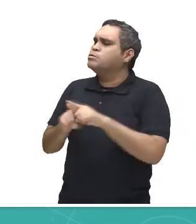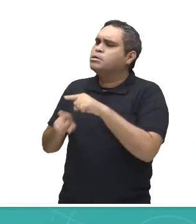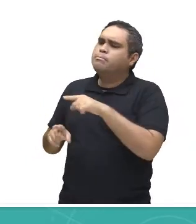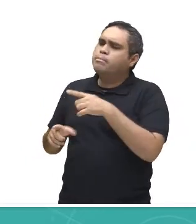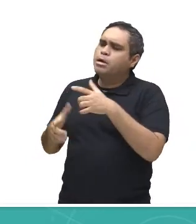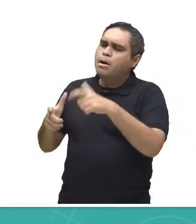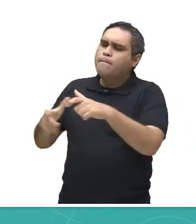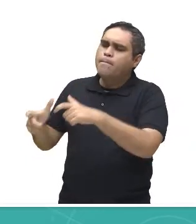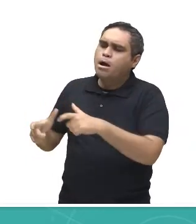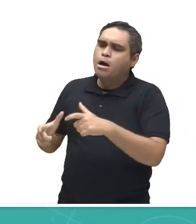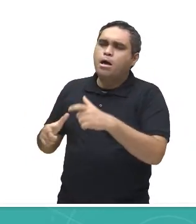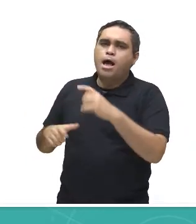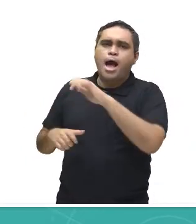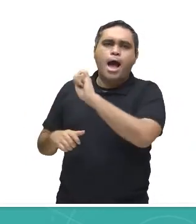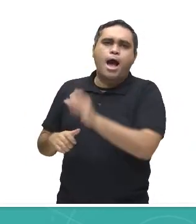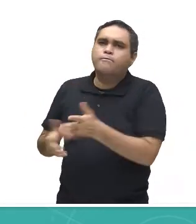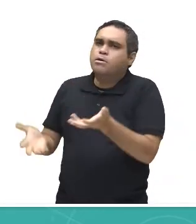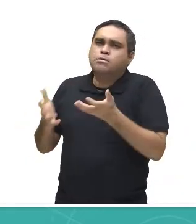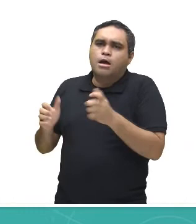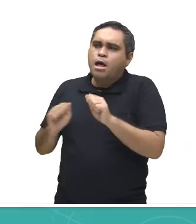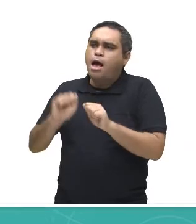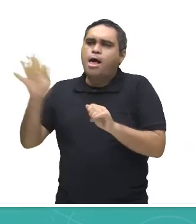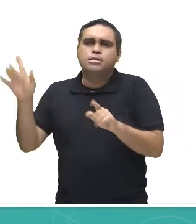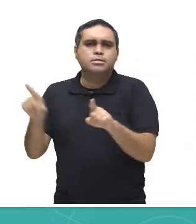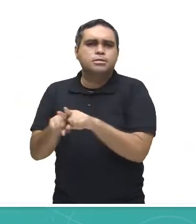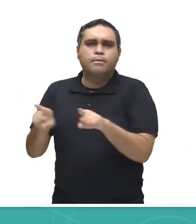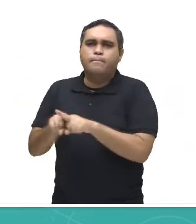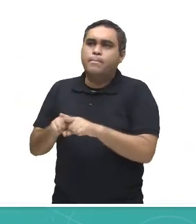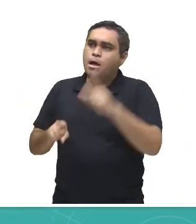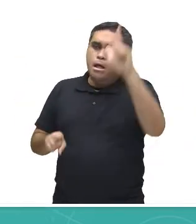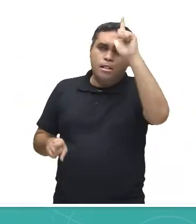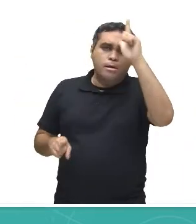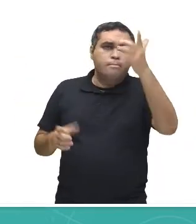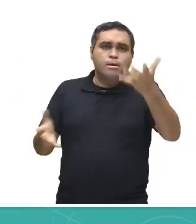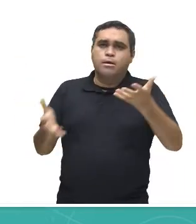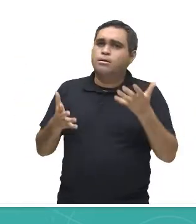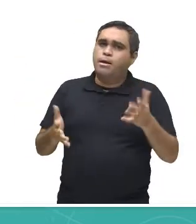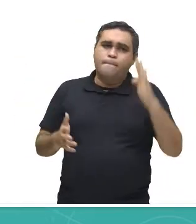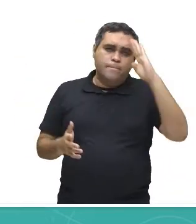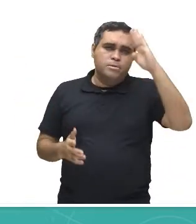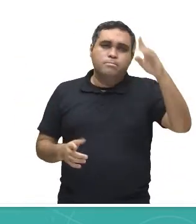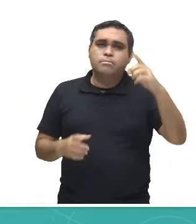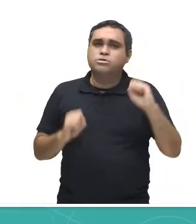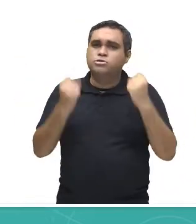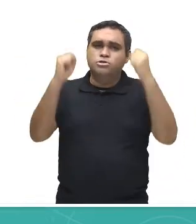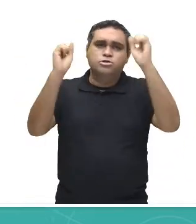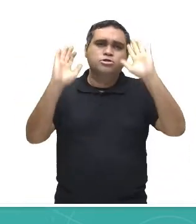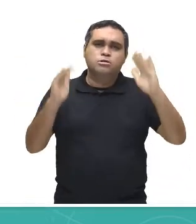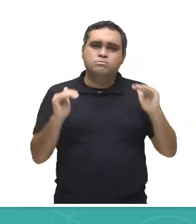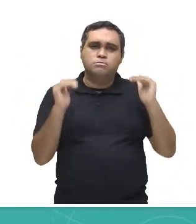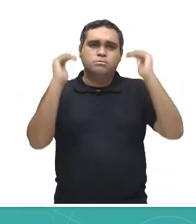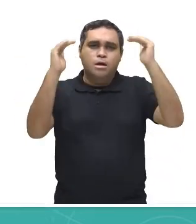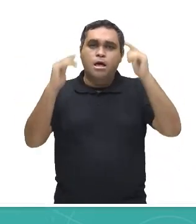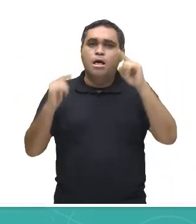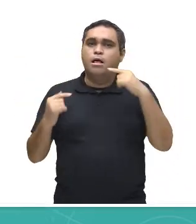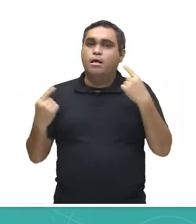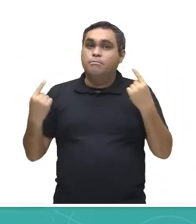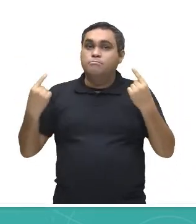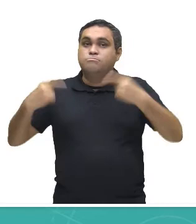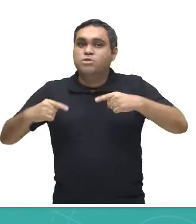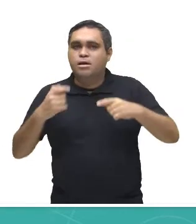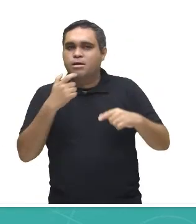pedacinho ali, da África e da Ásia, principalmente a Alemanha, que é bastante industrializada, uma concorrente direta da